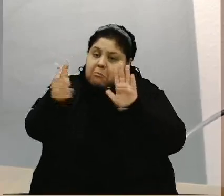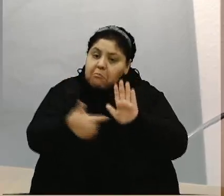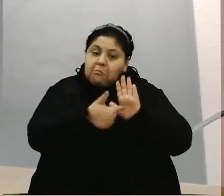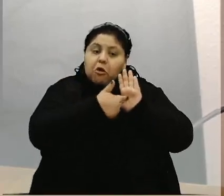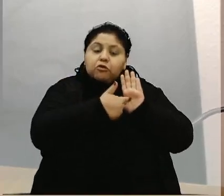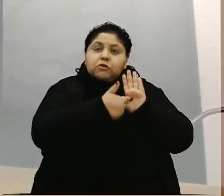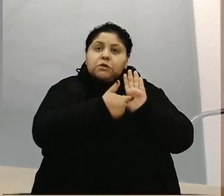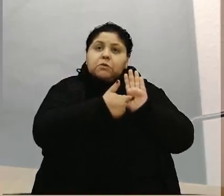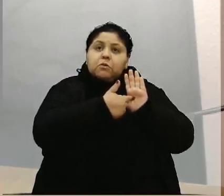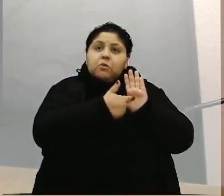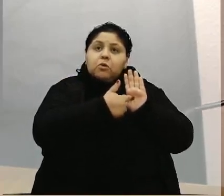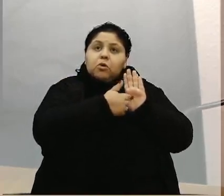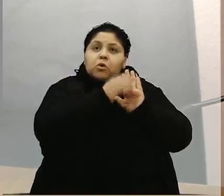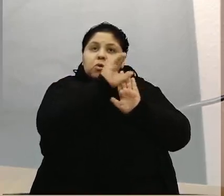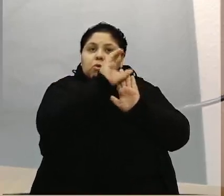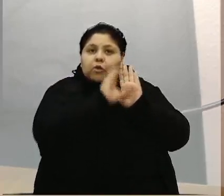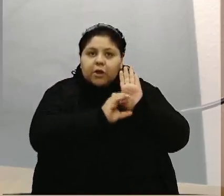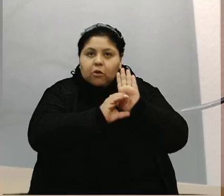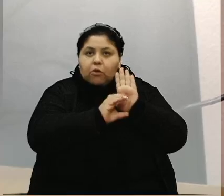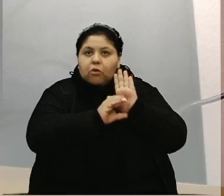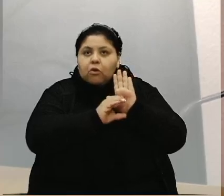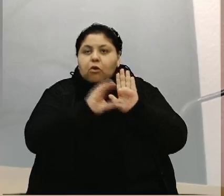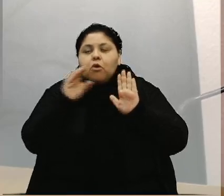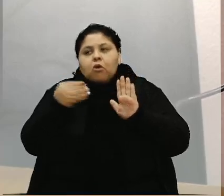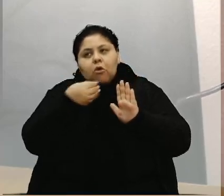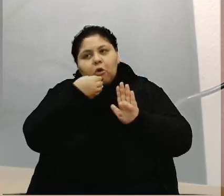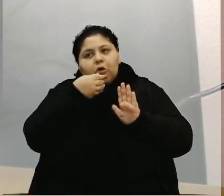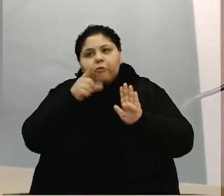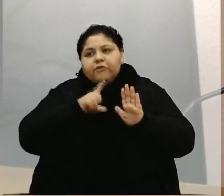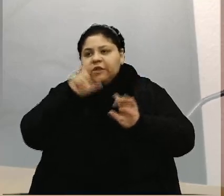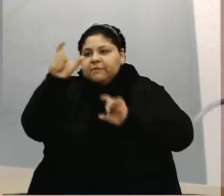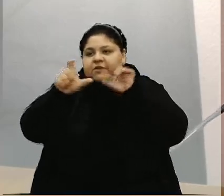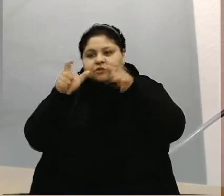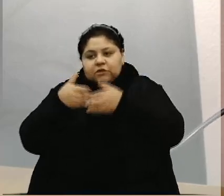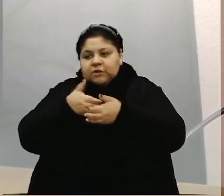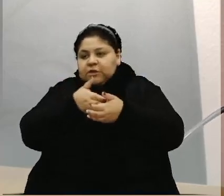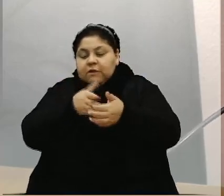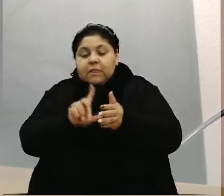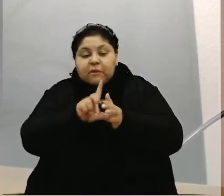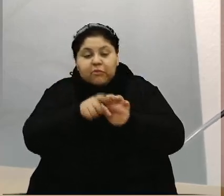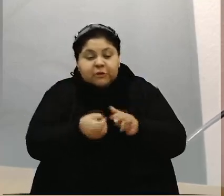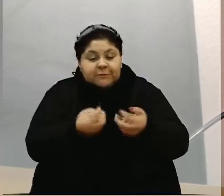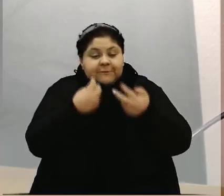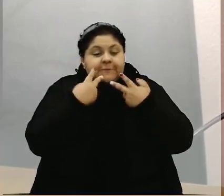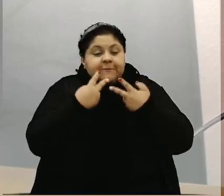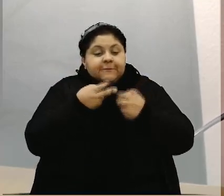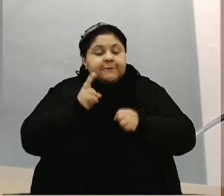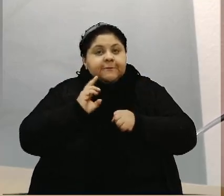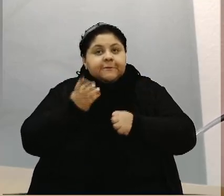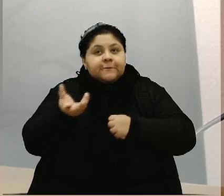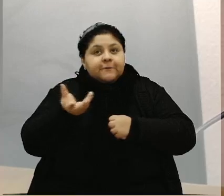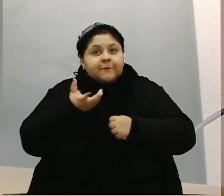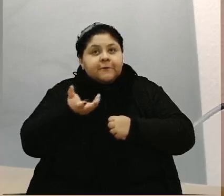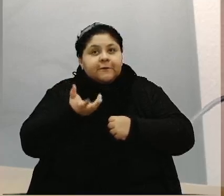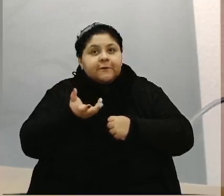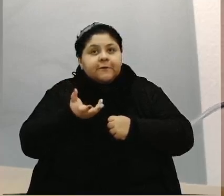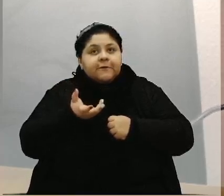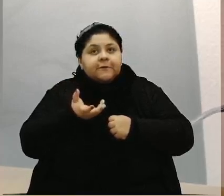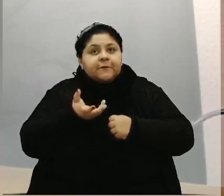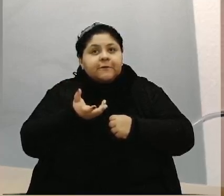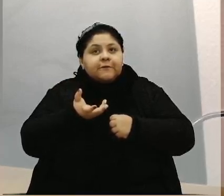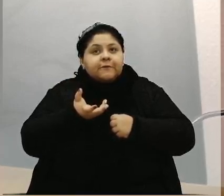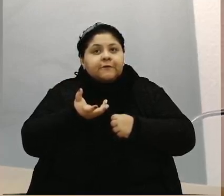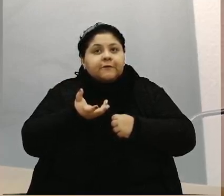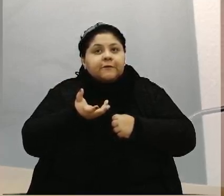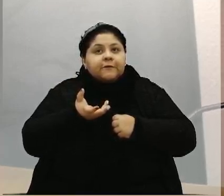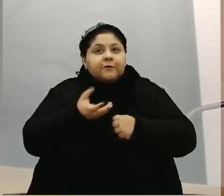vamos, né? Claro que tem pessoas que nós assistimos e depois nós percebemos que são pessoas que querem ficar como se nós